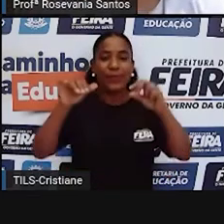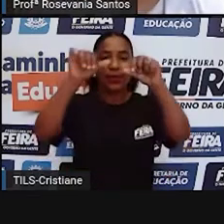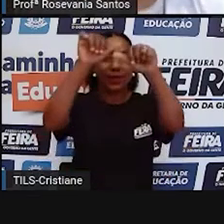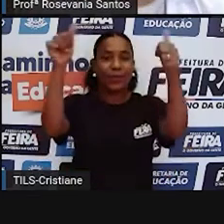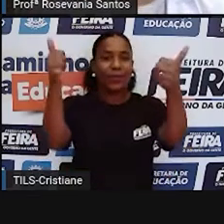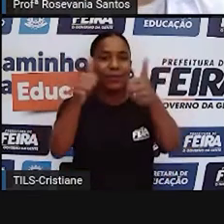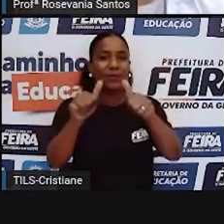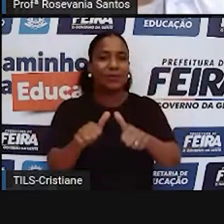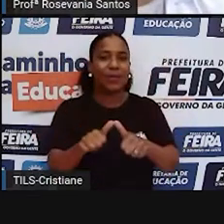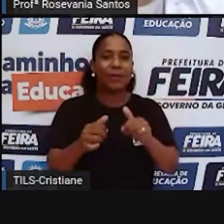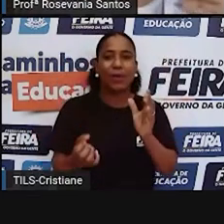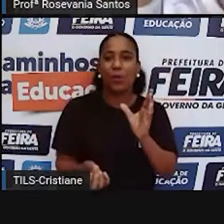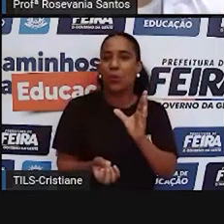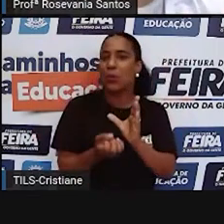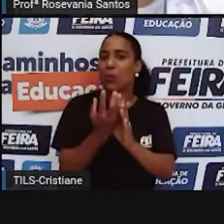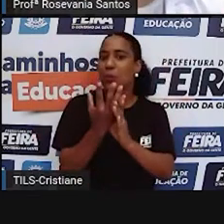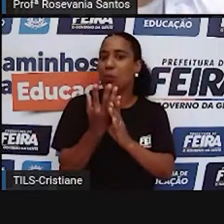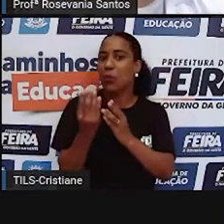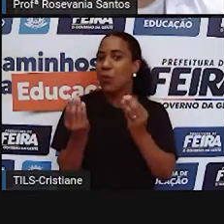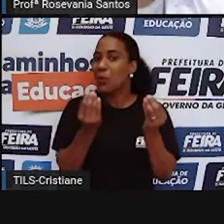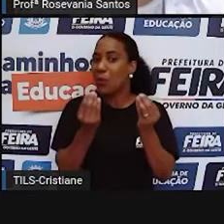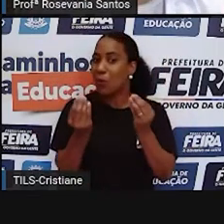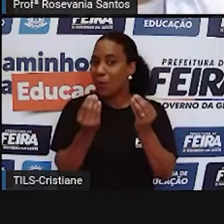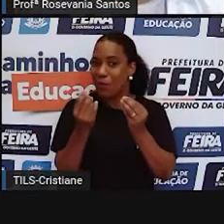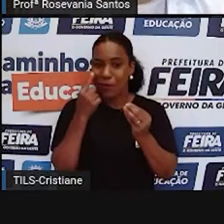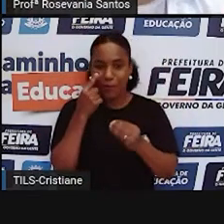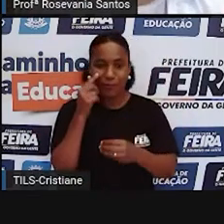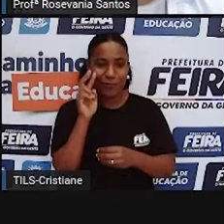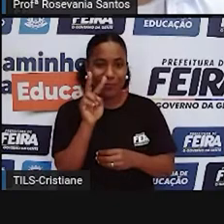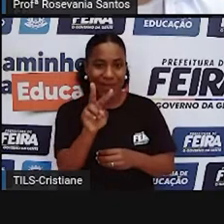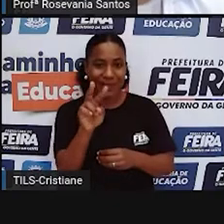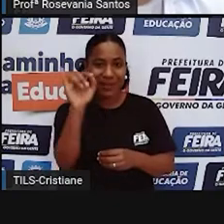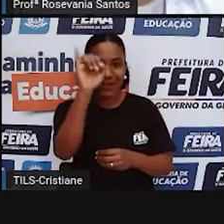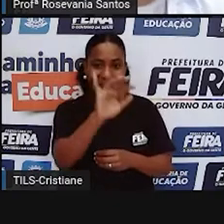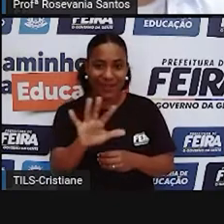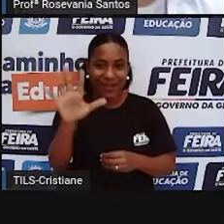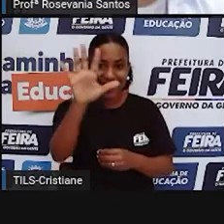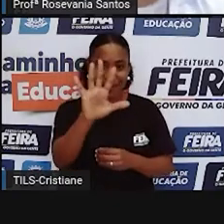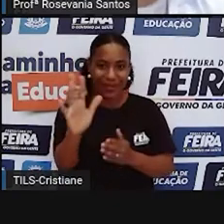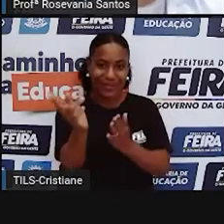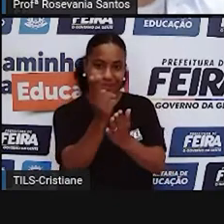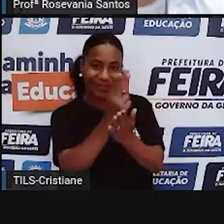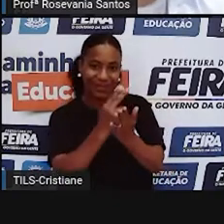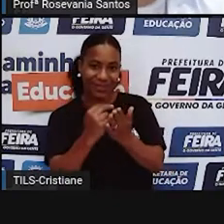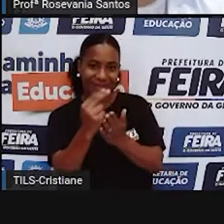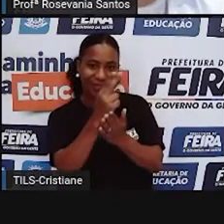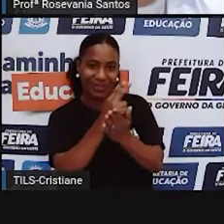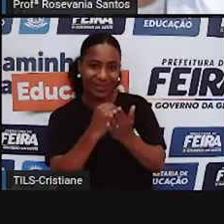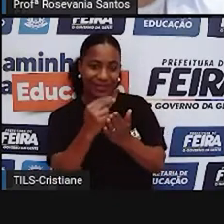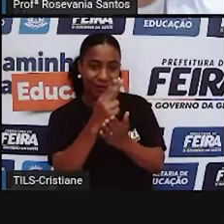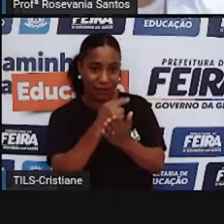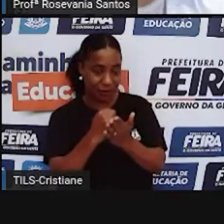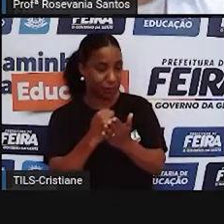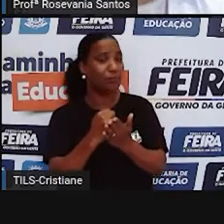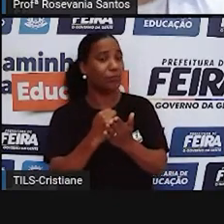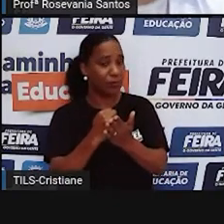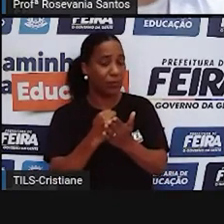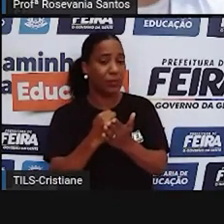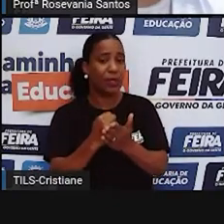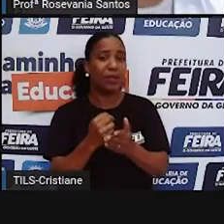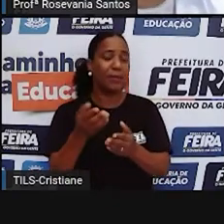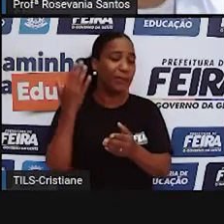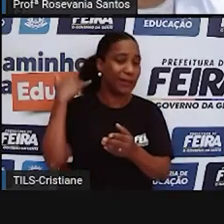vendo aí o homem primitivo, ela começa bem antes. E aí, esses mapas eram bastante simples,